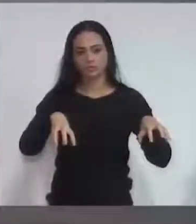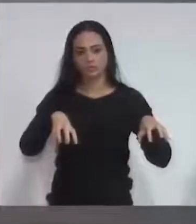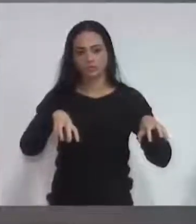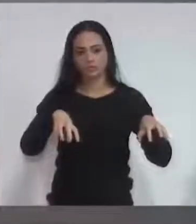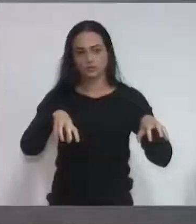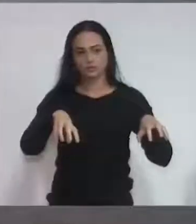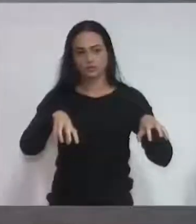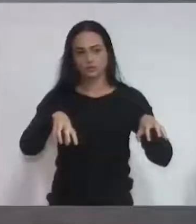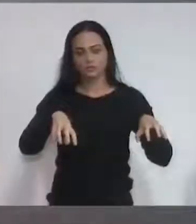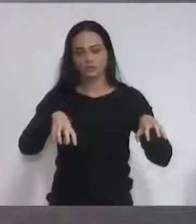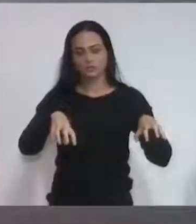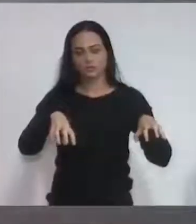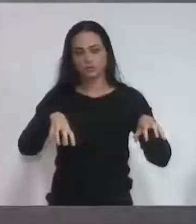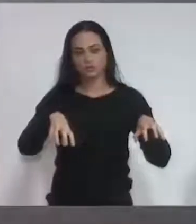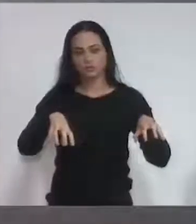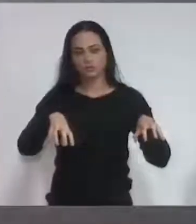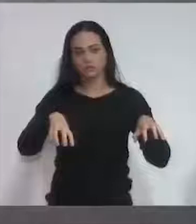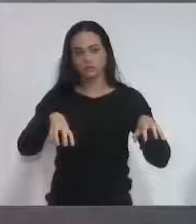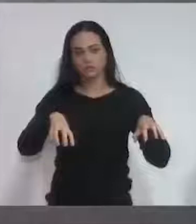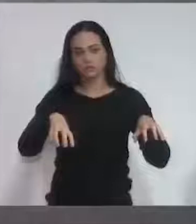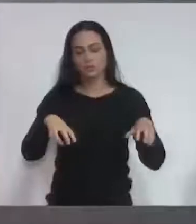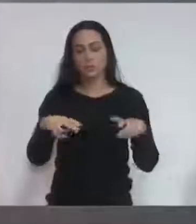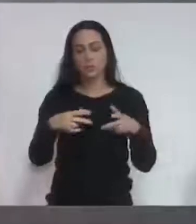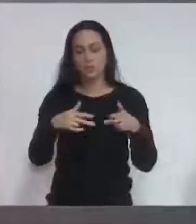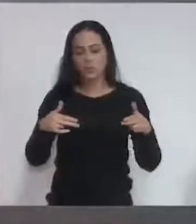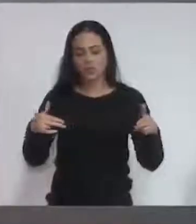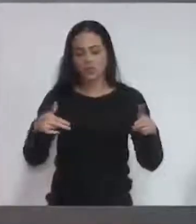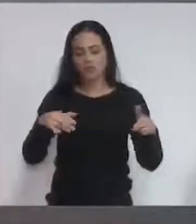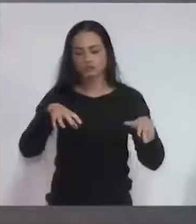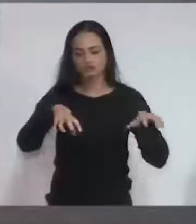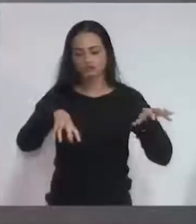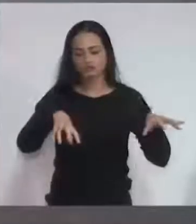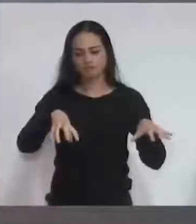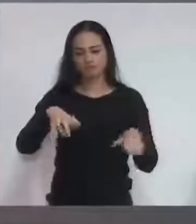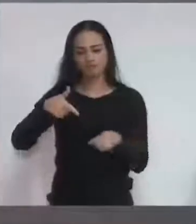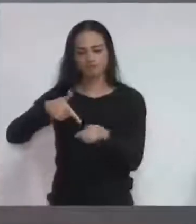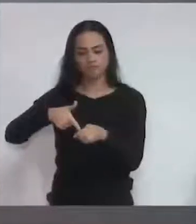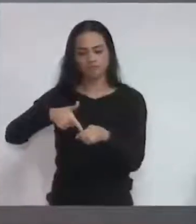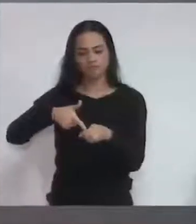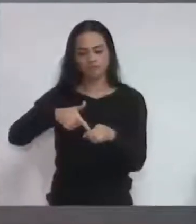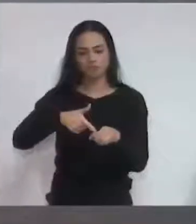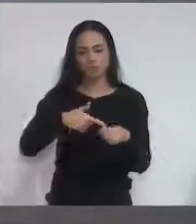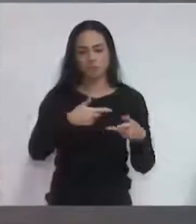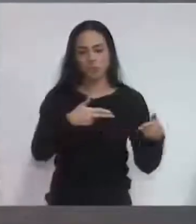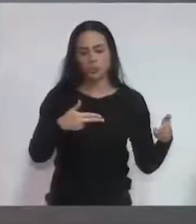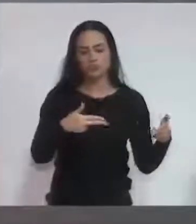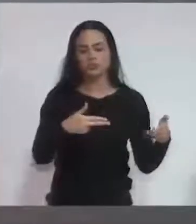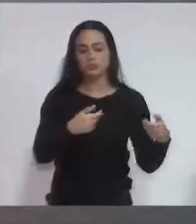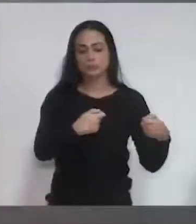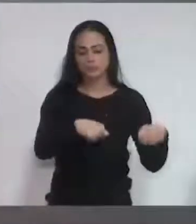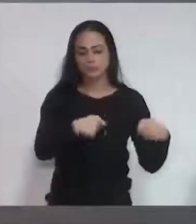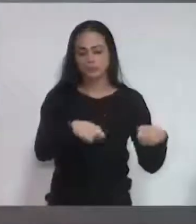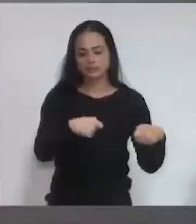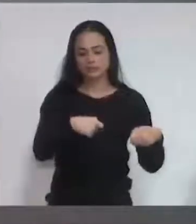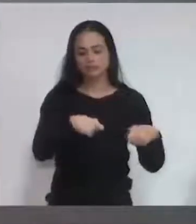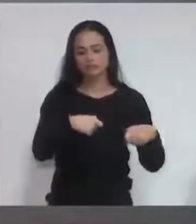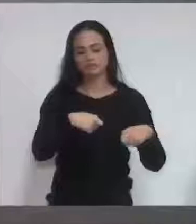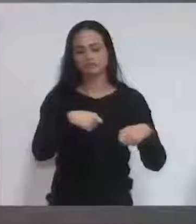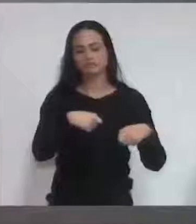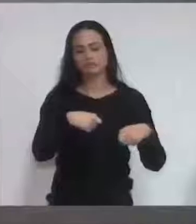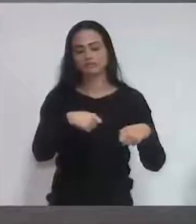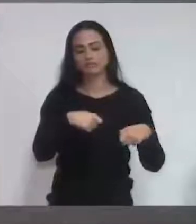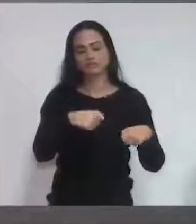serviços que eram essenciais e emergenciais, eles iam até lá. Vinhedo existia um posto que fazia isso, mas a gente